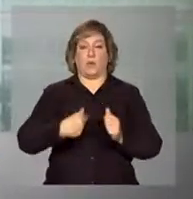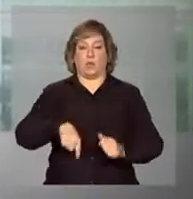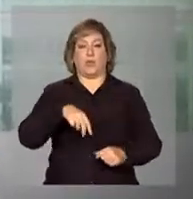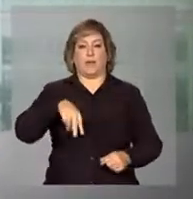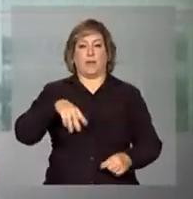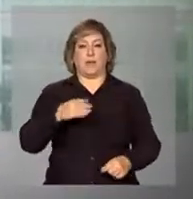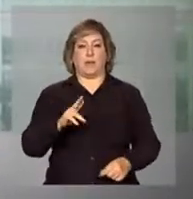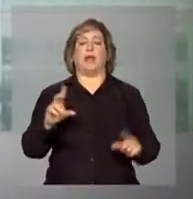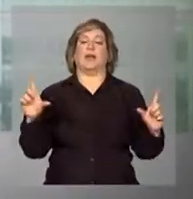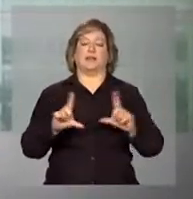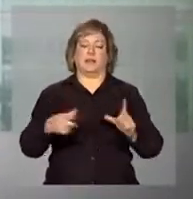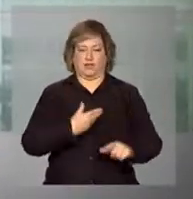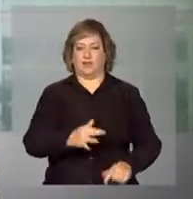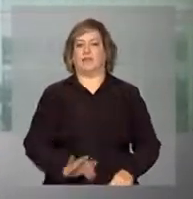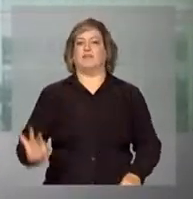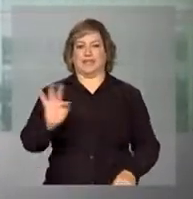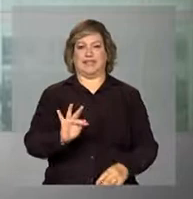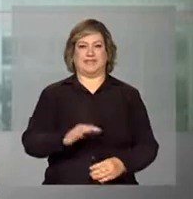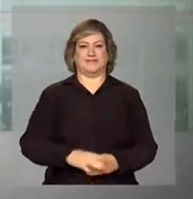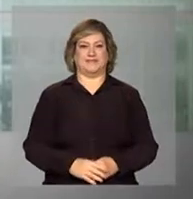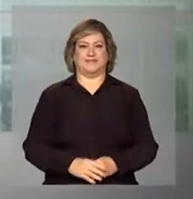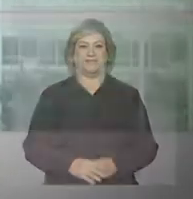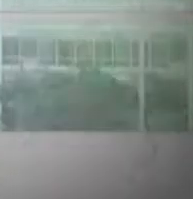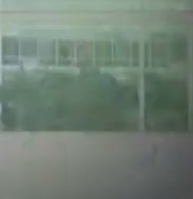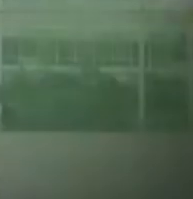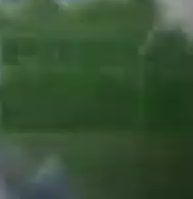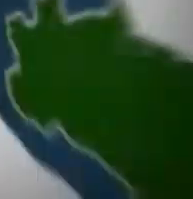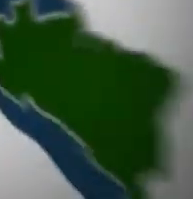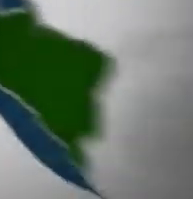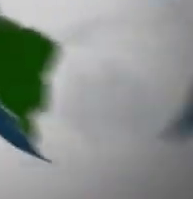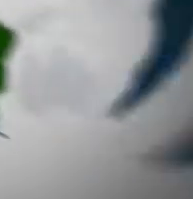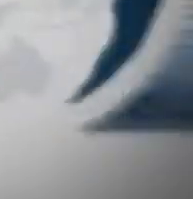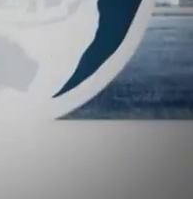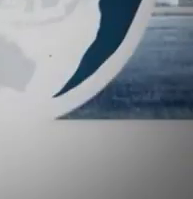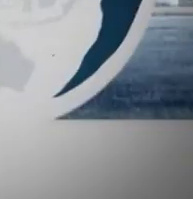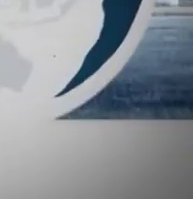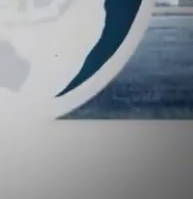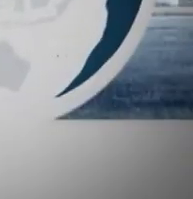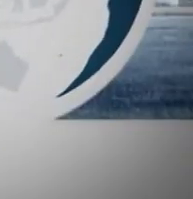Continue com a gente NBR a TV do governo federal e